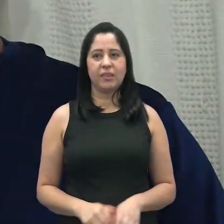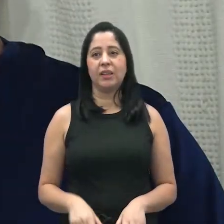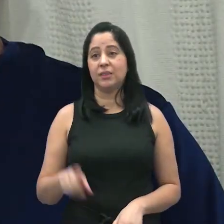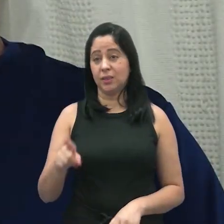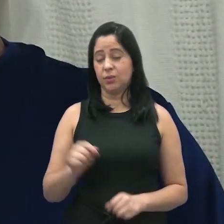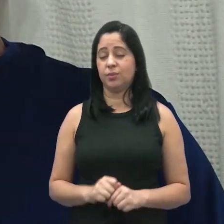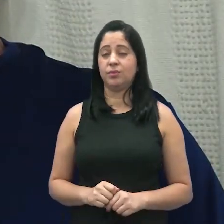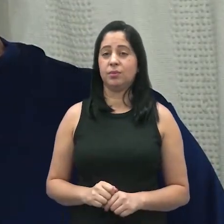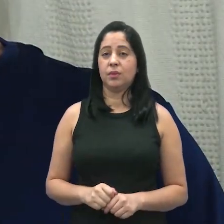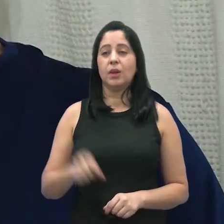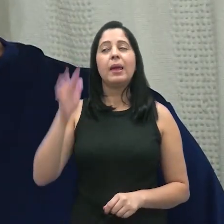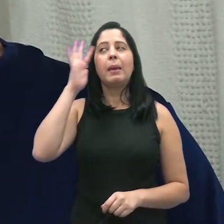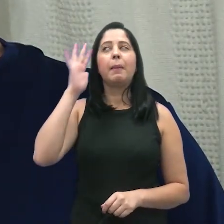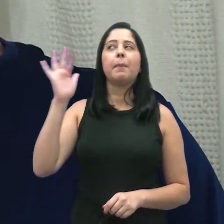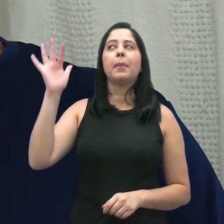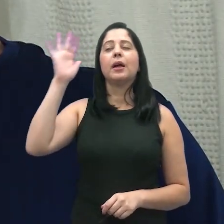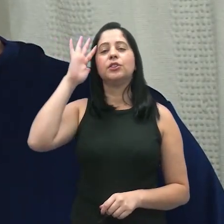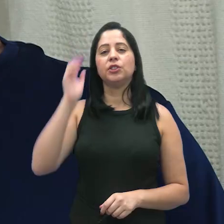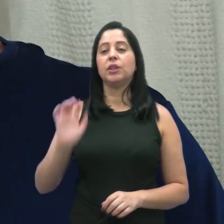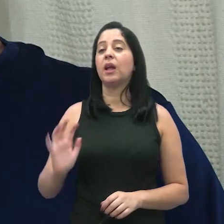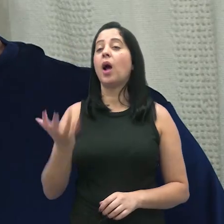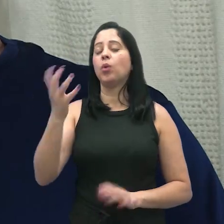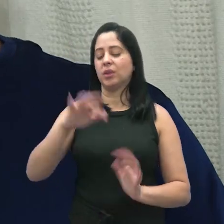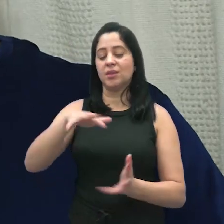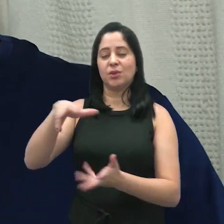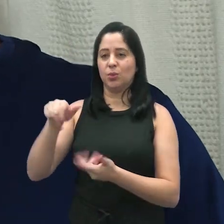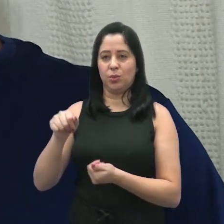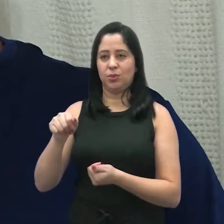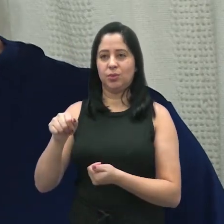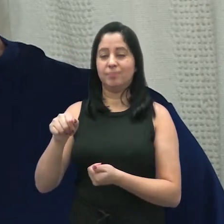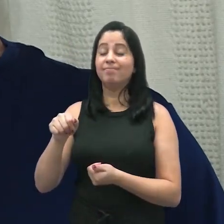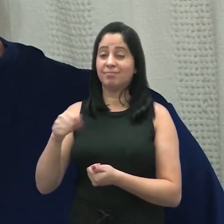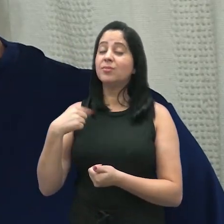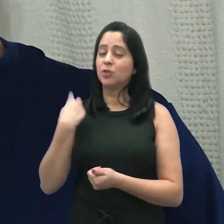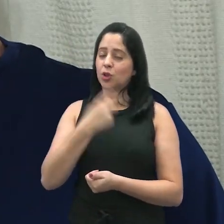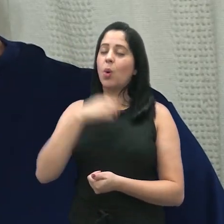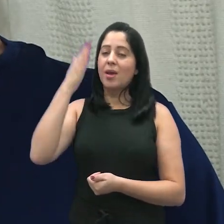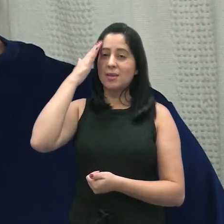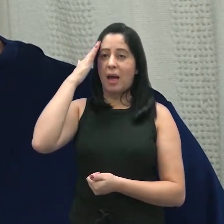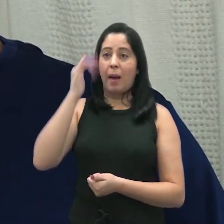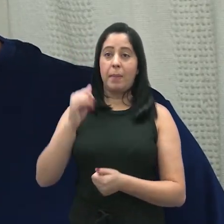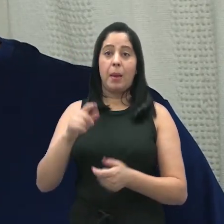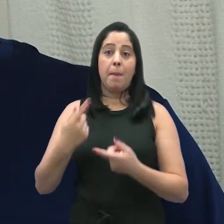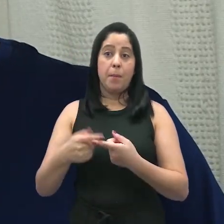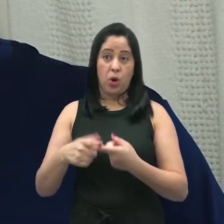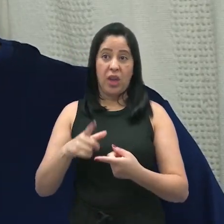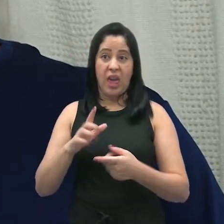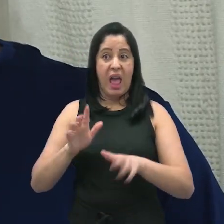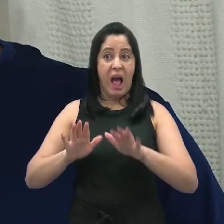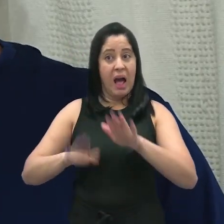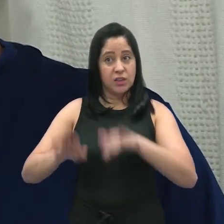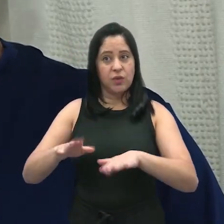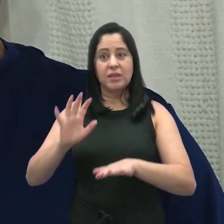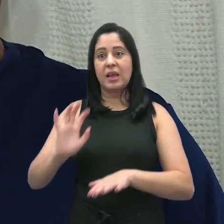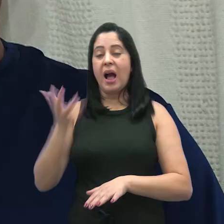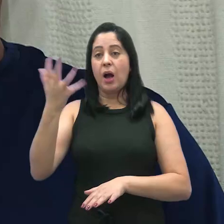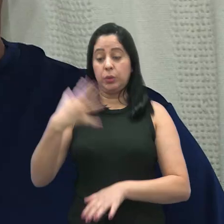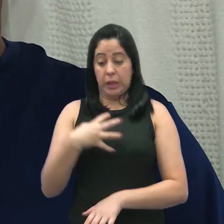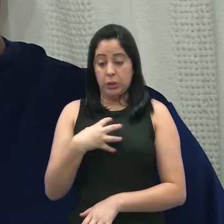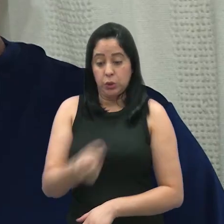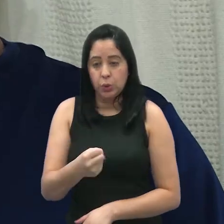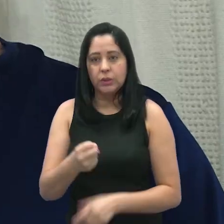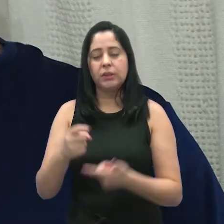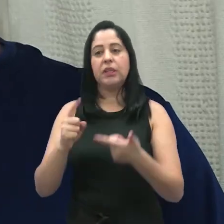Tudo que você pensar que pode acontecer no mundo, chega aqui para nós. Desde suicídio, morte